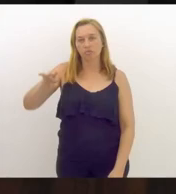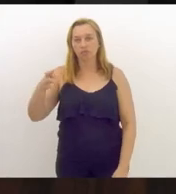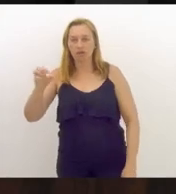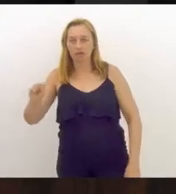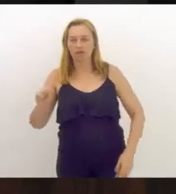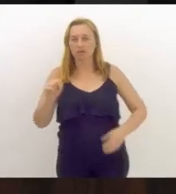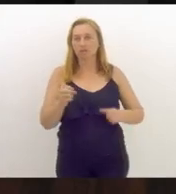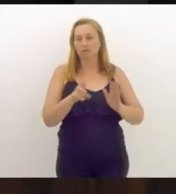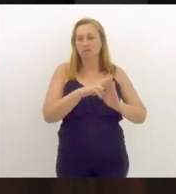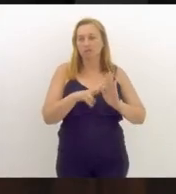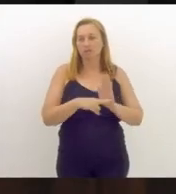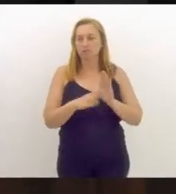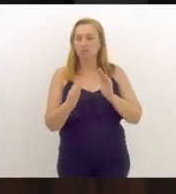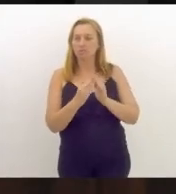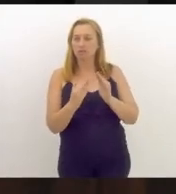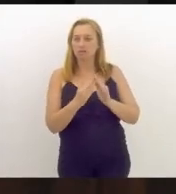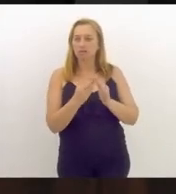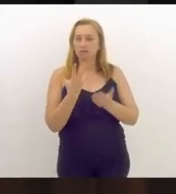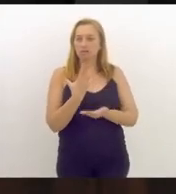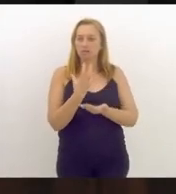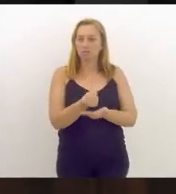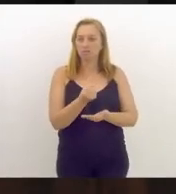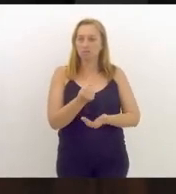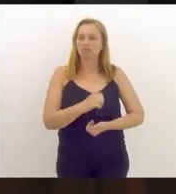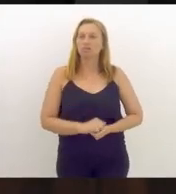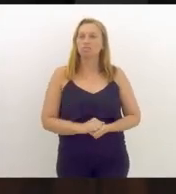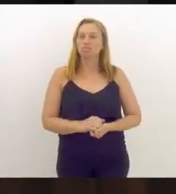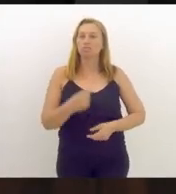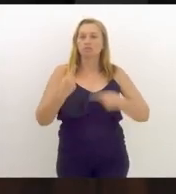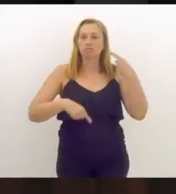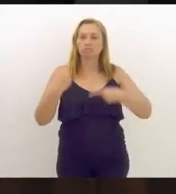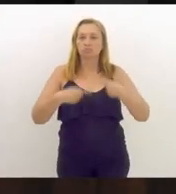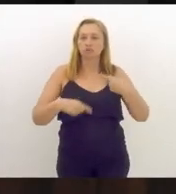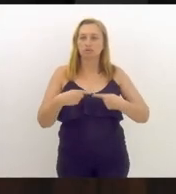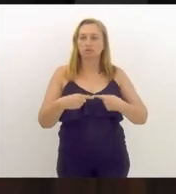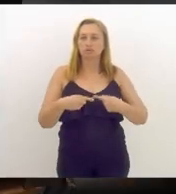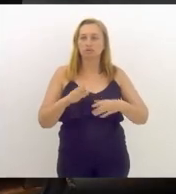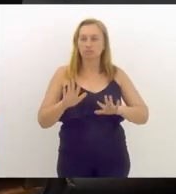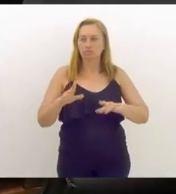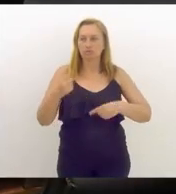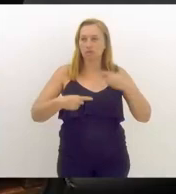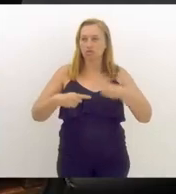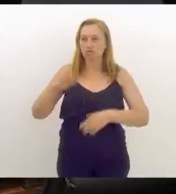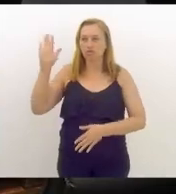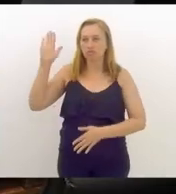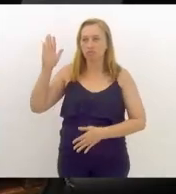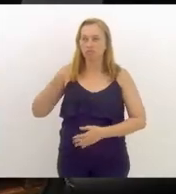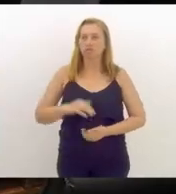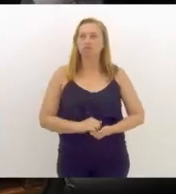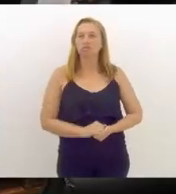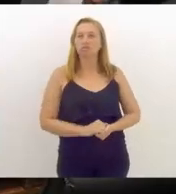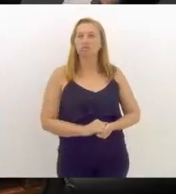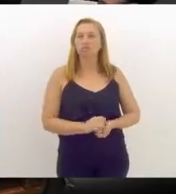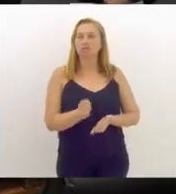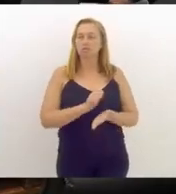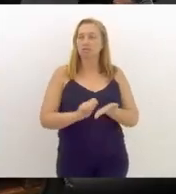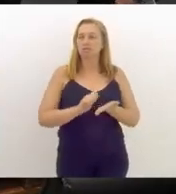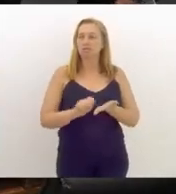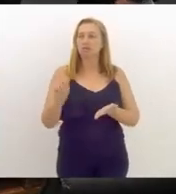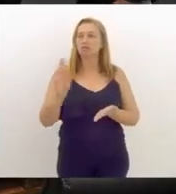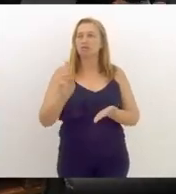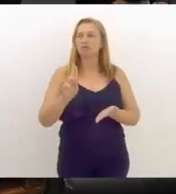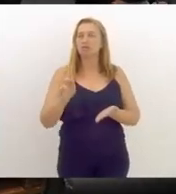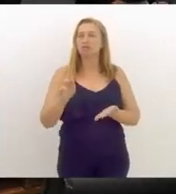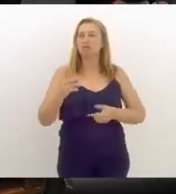normas internas e proposições em discussão para discutir vamos anotar quem vai discutir